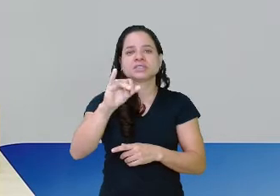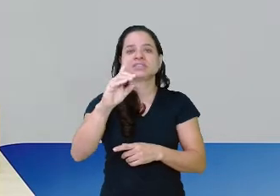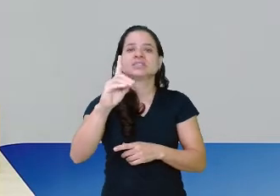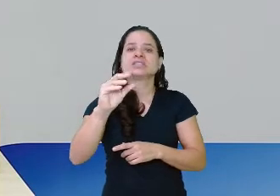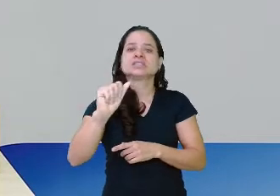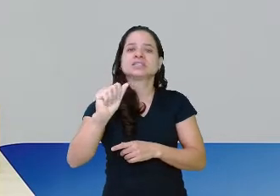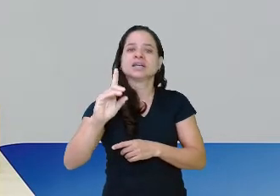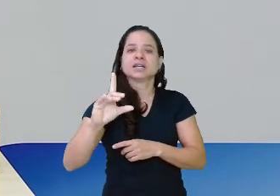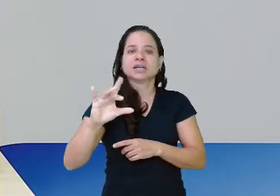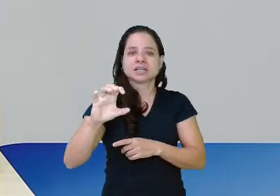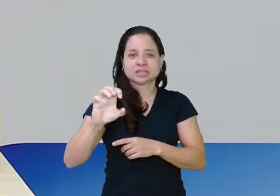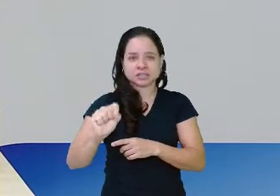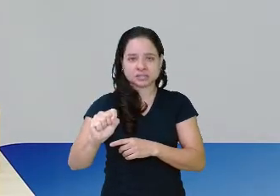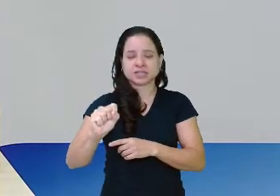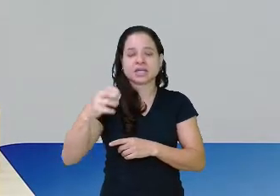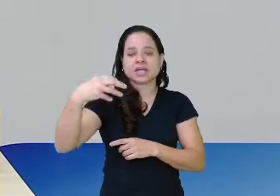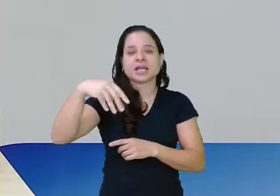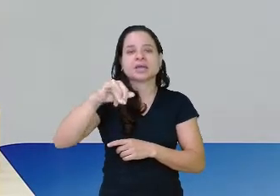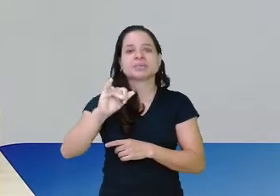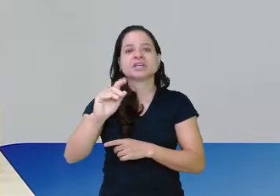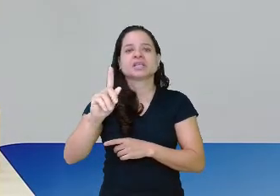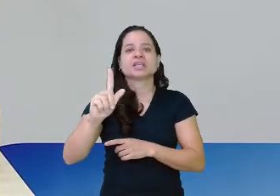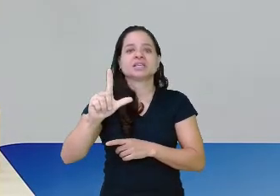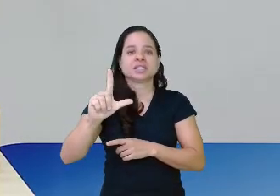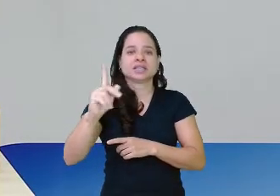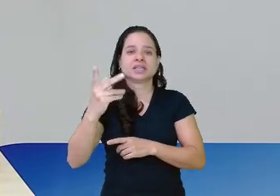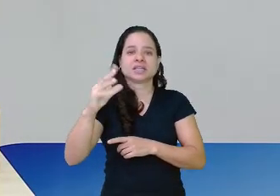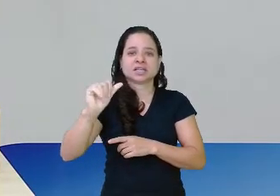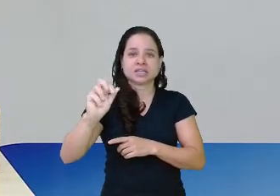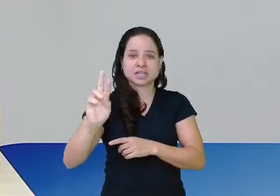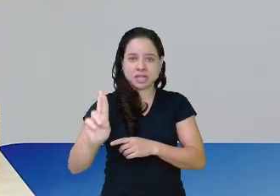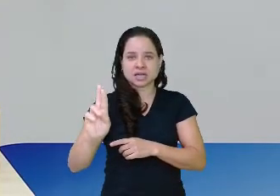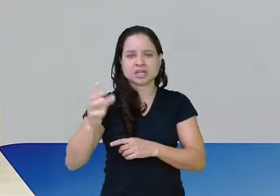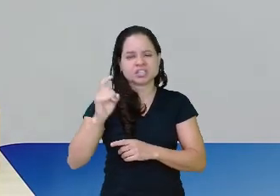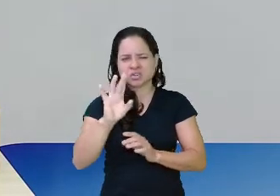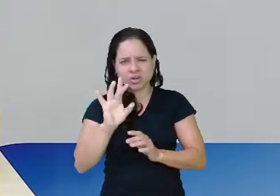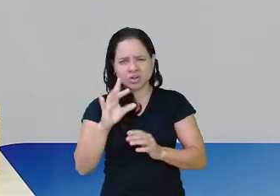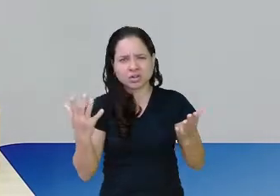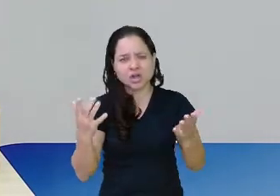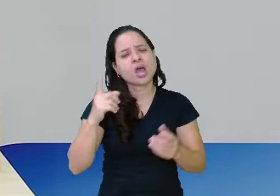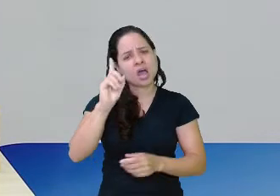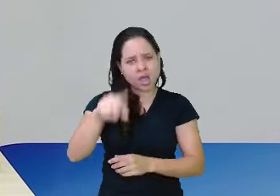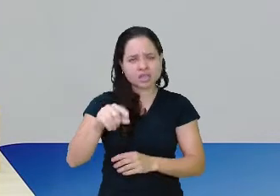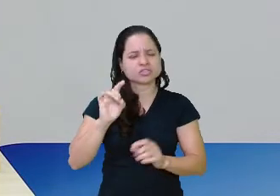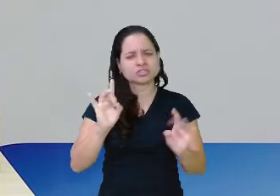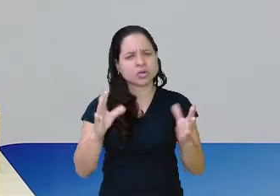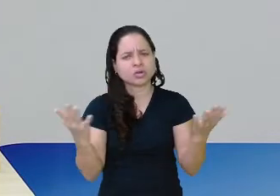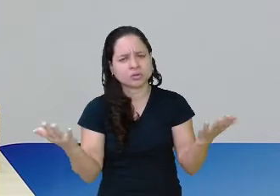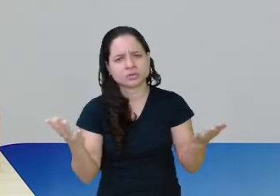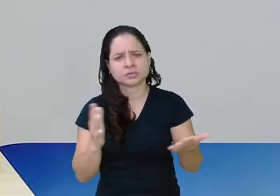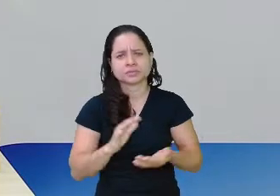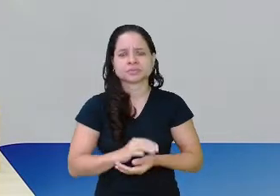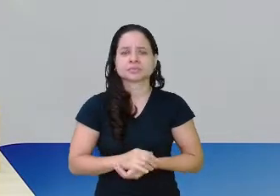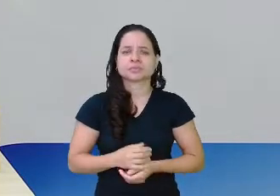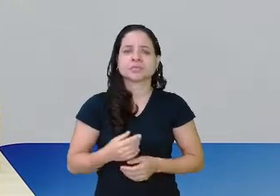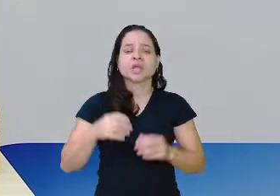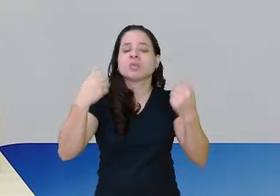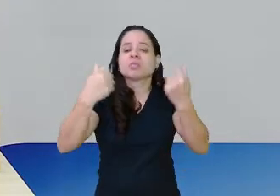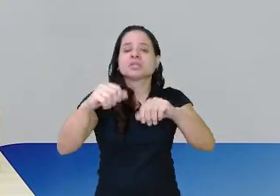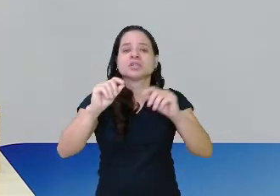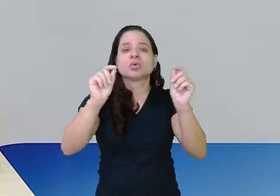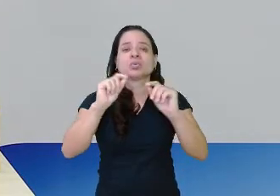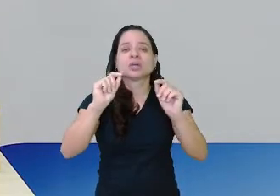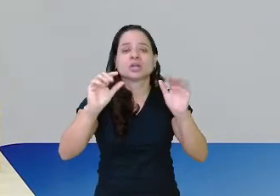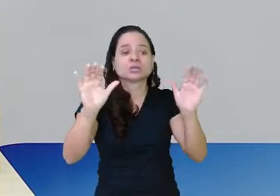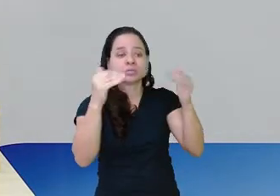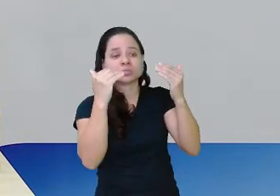se eu tivesse 1000 quadradinhos desse. É só isso? É, só isso. O que é que a gente precisa ficar